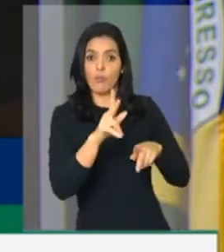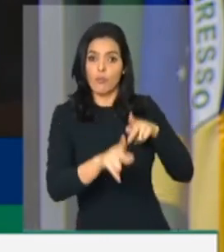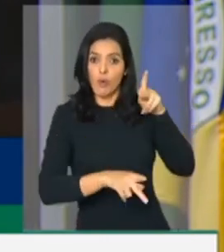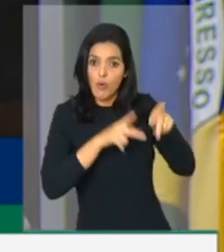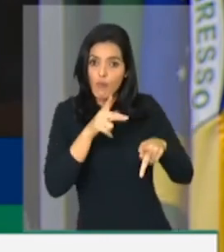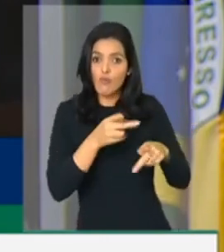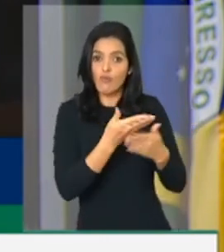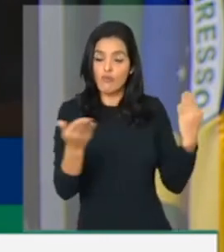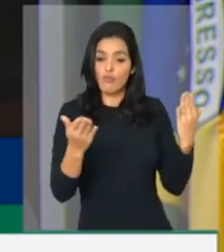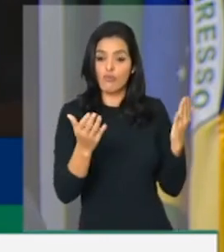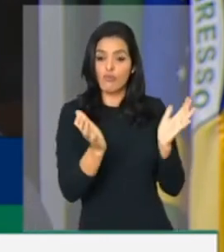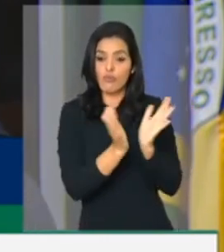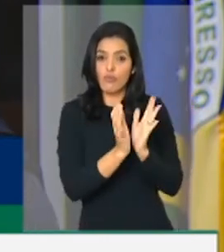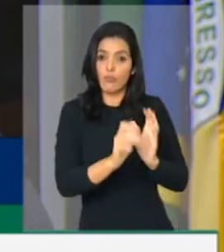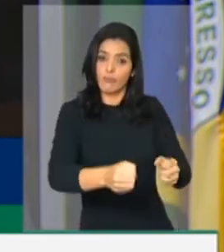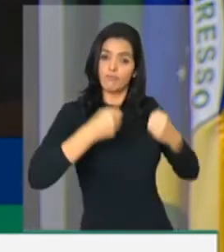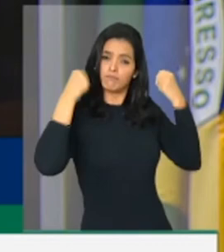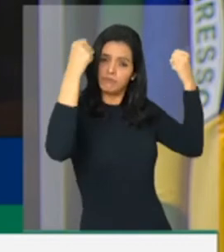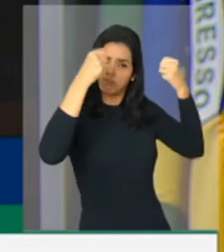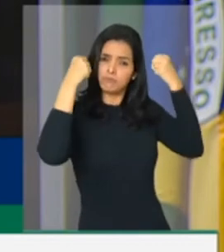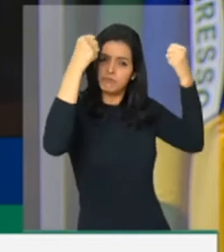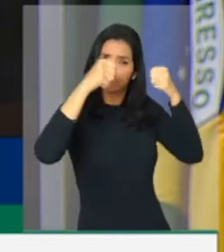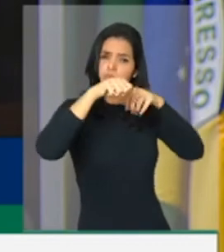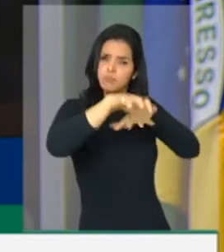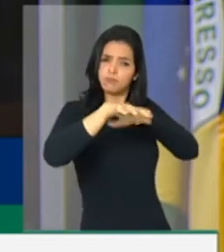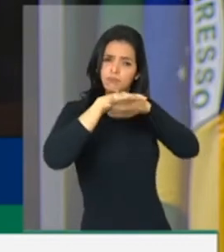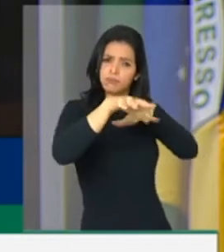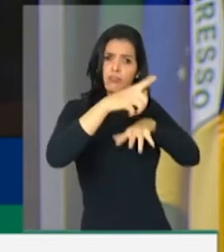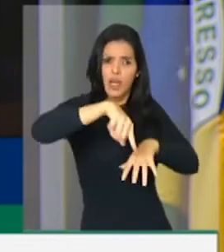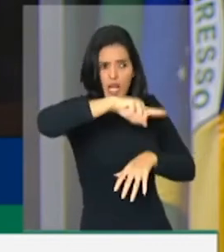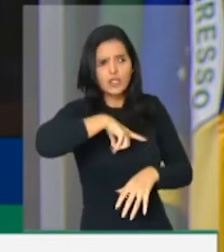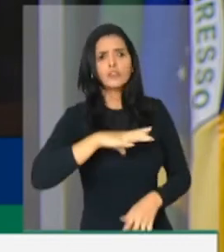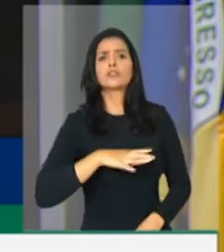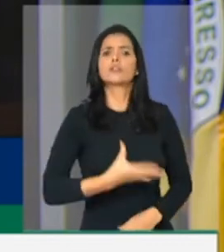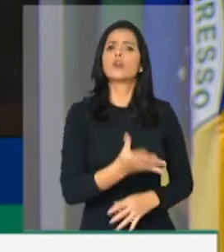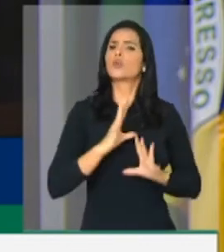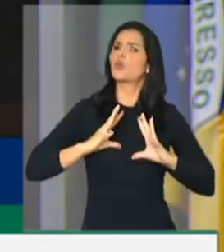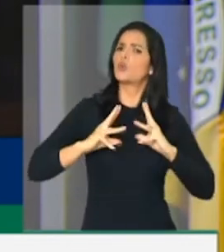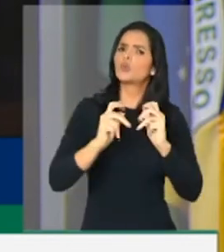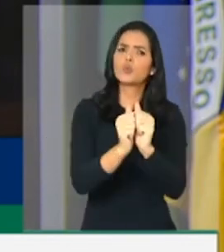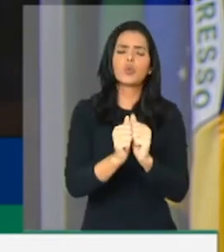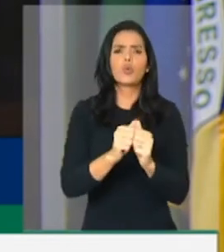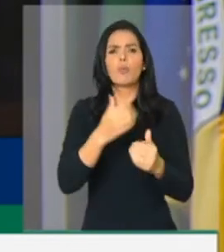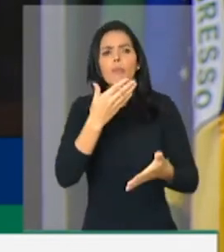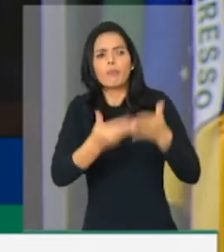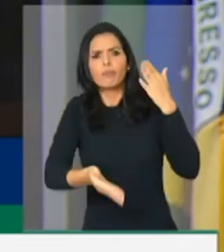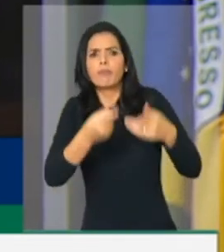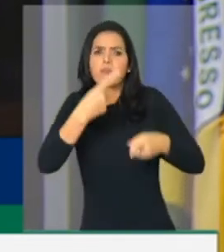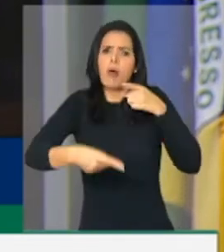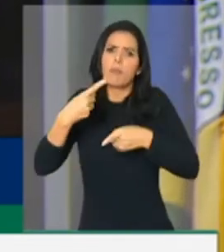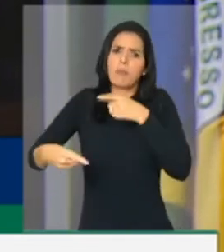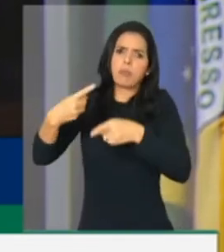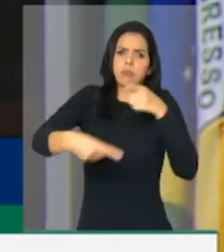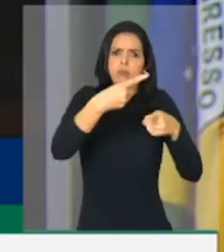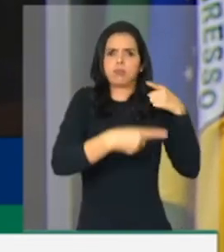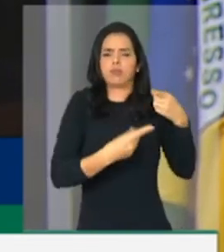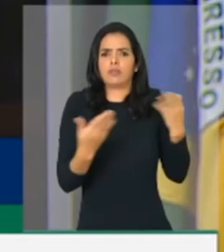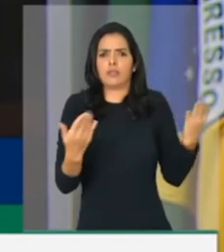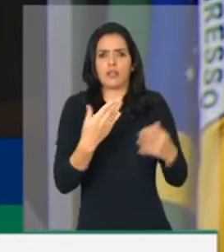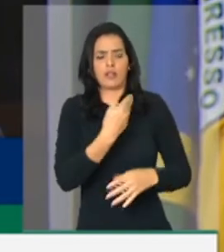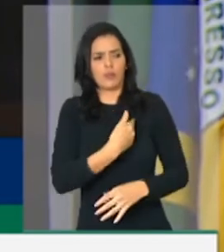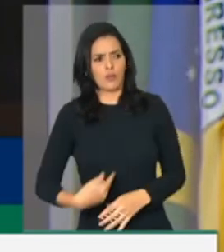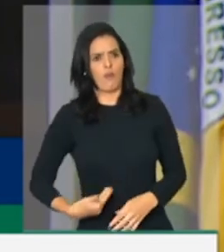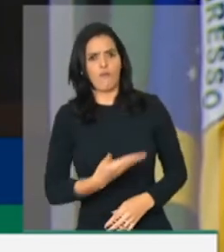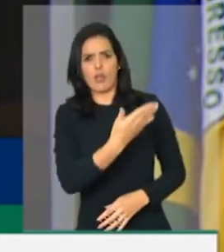ativistas cubanos que tem se rebelado contra todas as mazelas que vêm sendo praticadas pelo